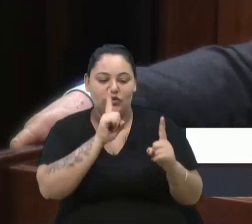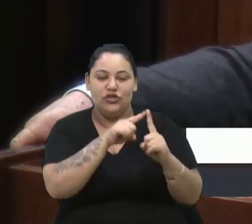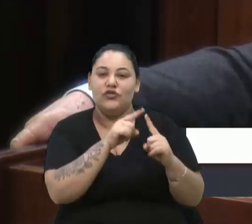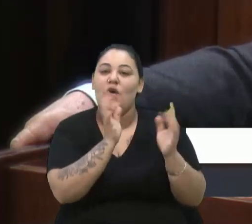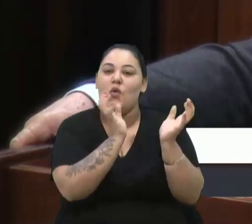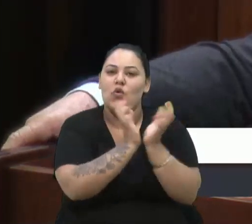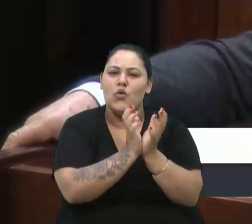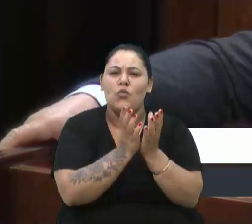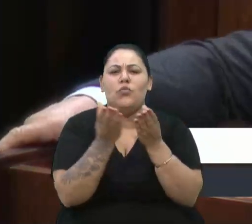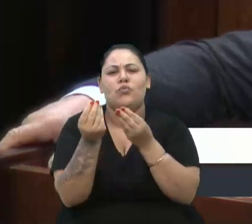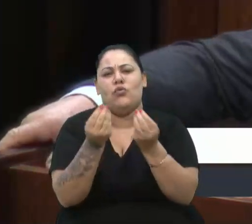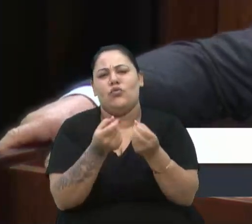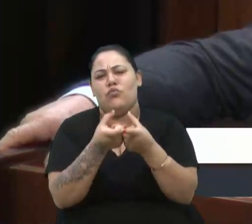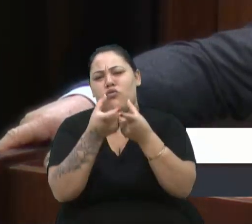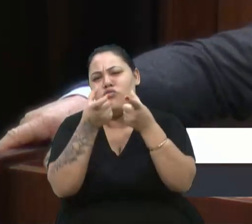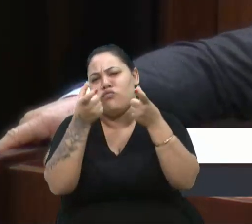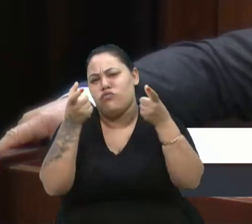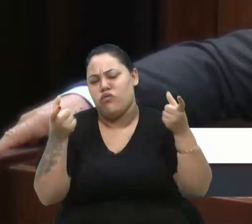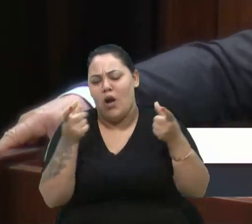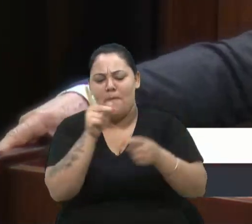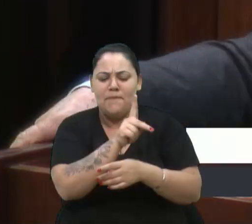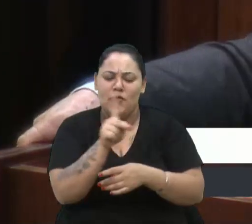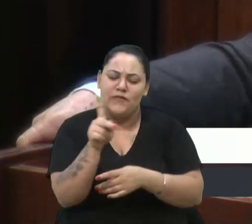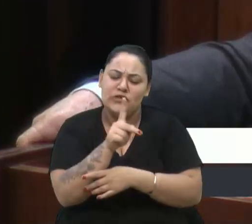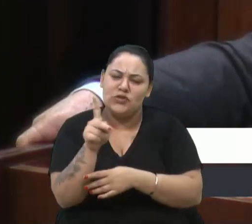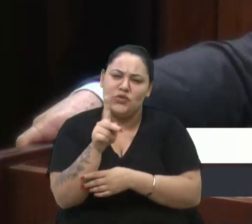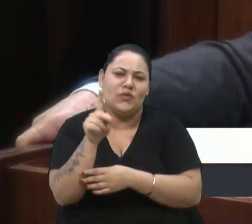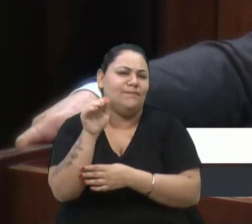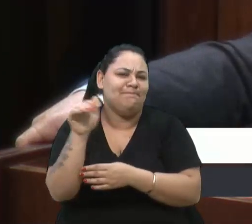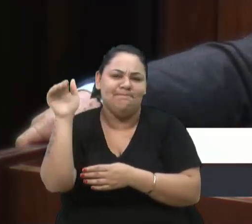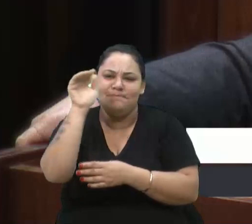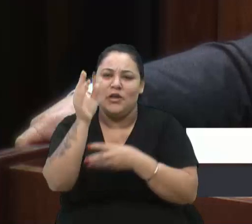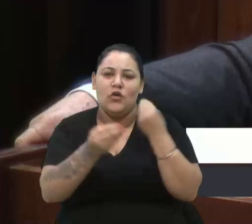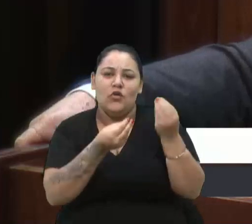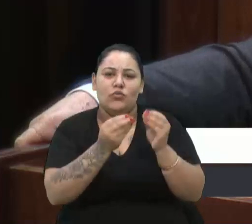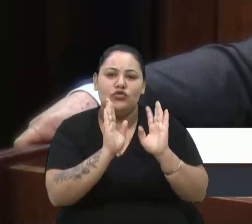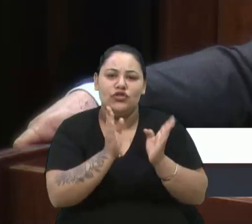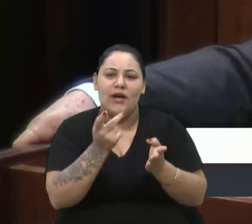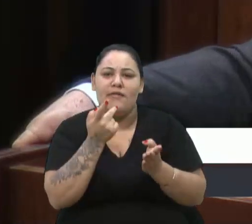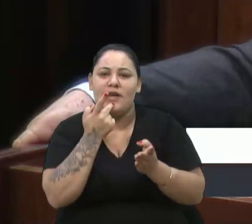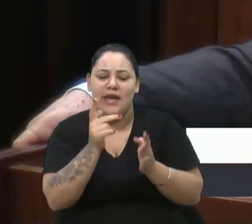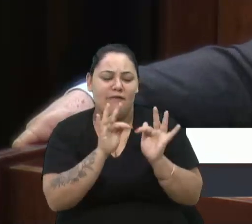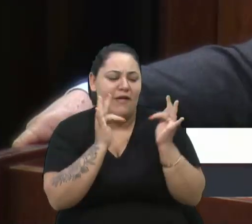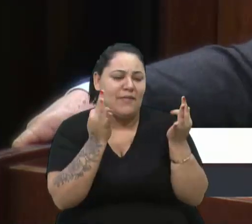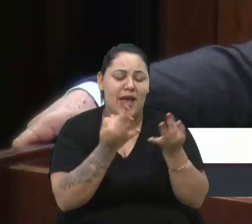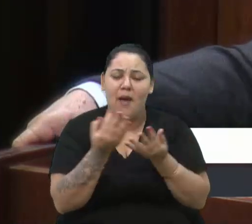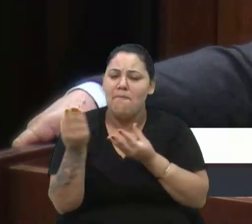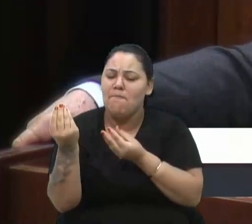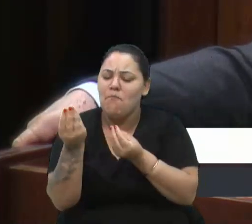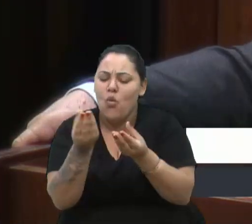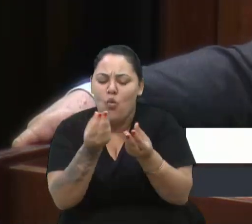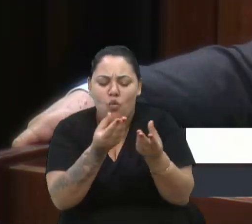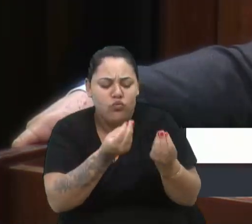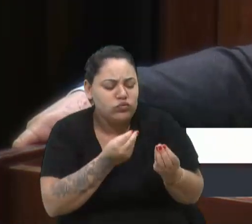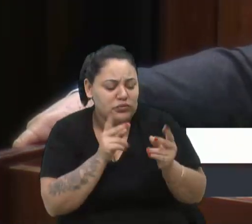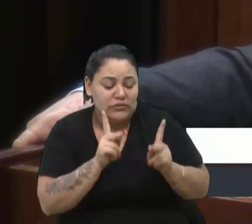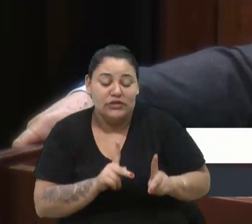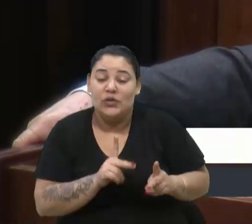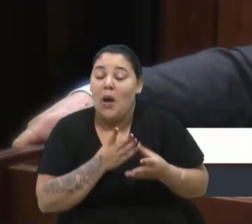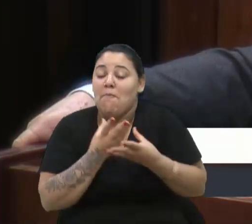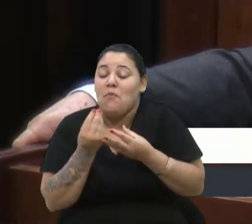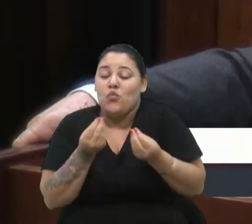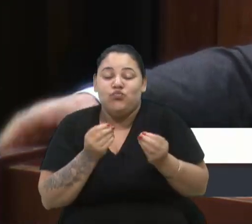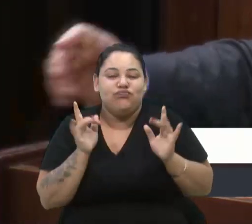equipe muito grande professores de ereção enfim como já foi dito familiares é muito além é muitas mãos